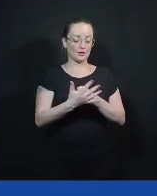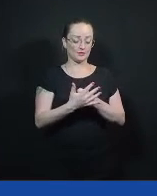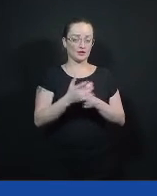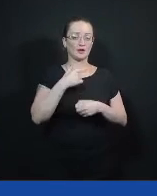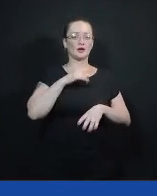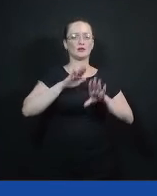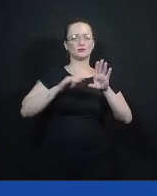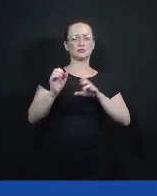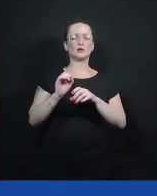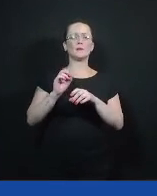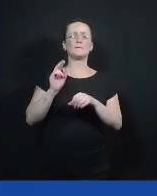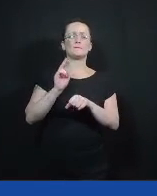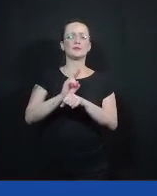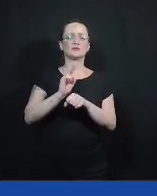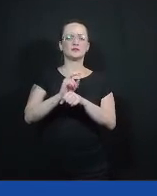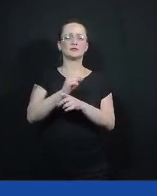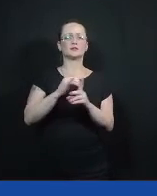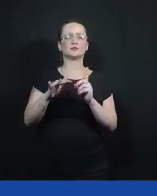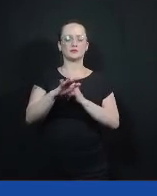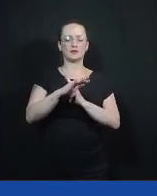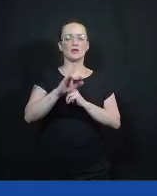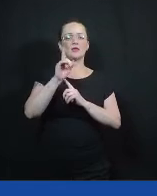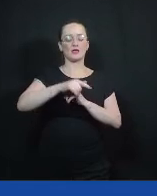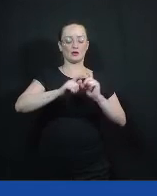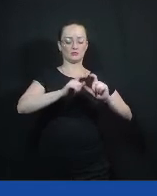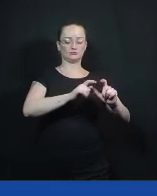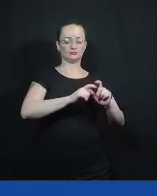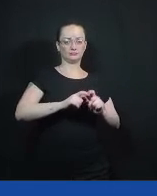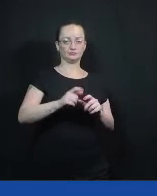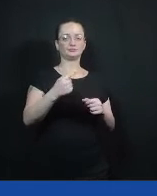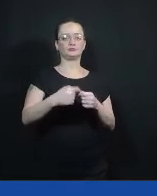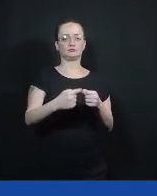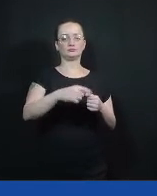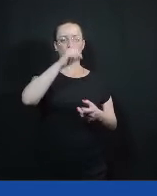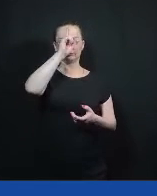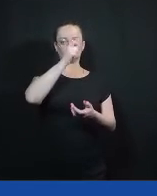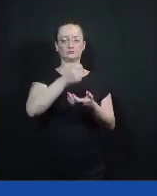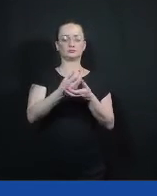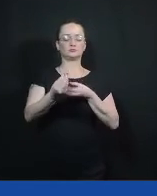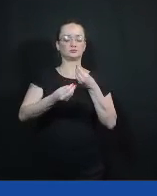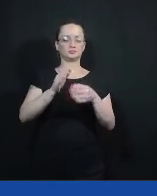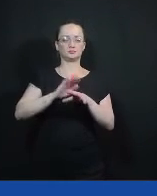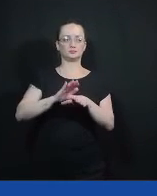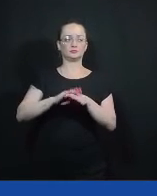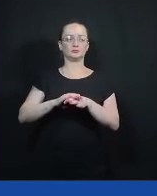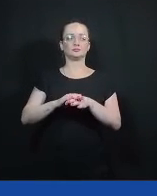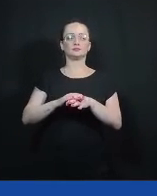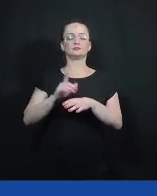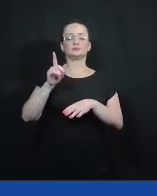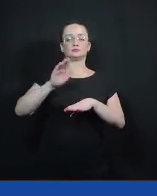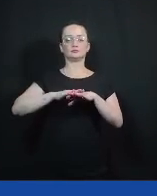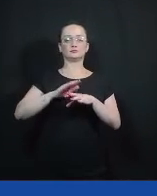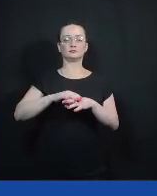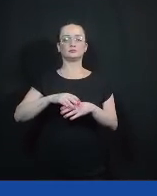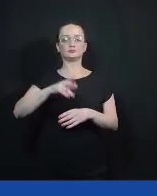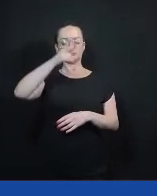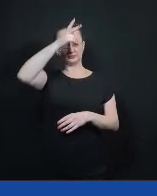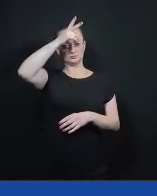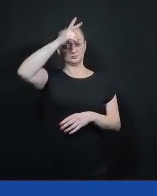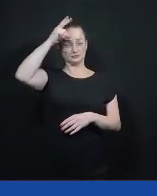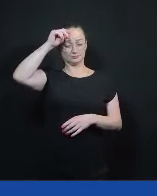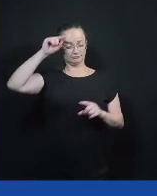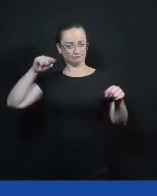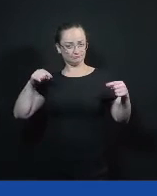proteção e de isolamento social foram tomadas no âmbito local, pelos municípios, o que colocou prefeitos num status ali